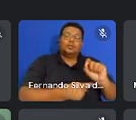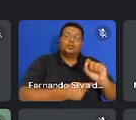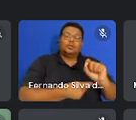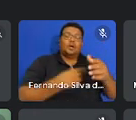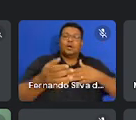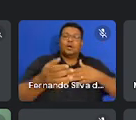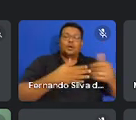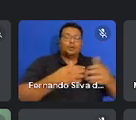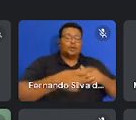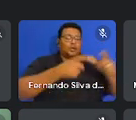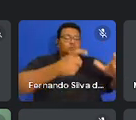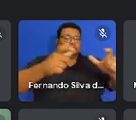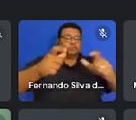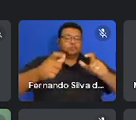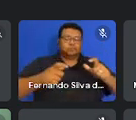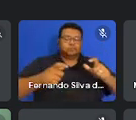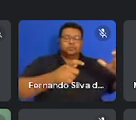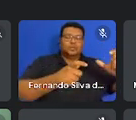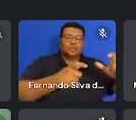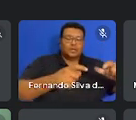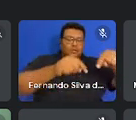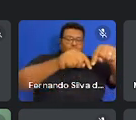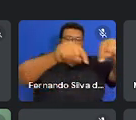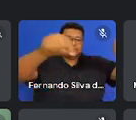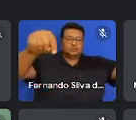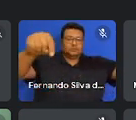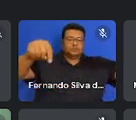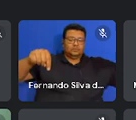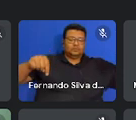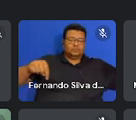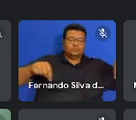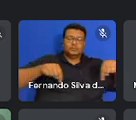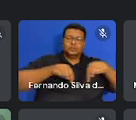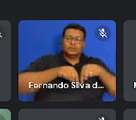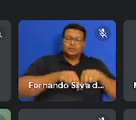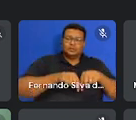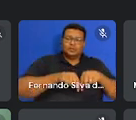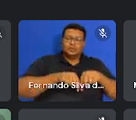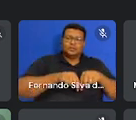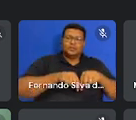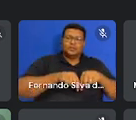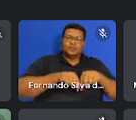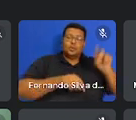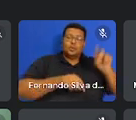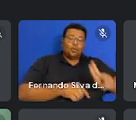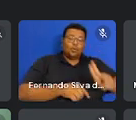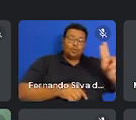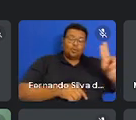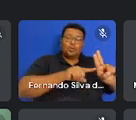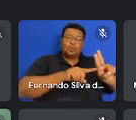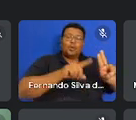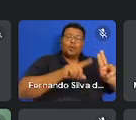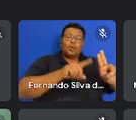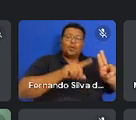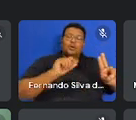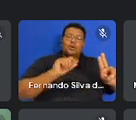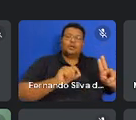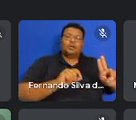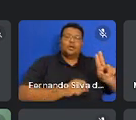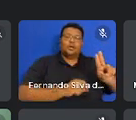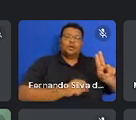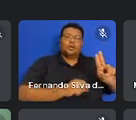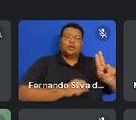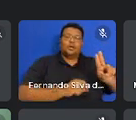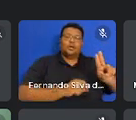qualquer ponto do quadrado maior. Então, o número total de possibilidades vai ser a área do